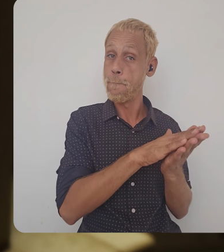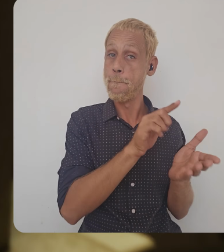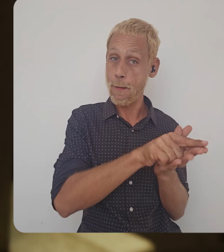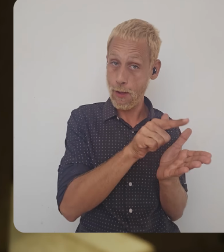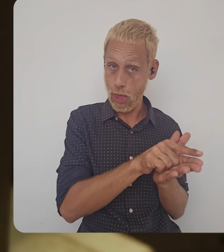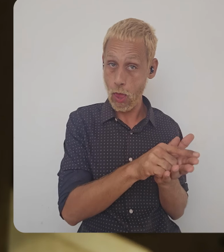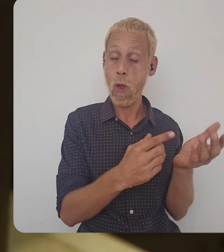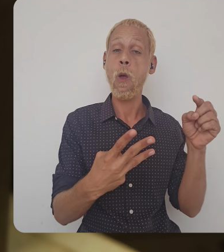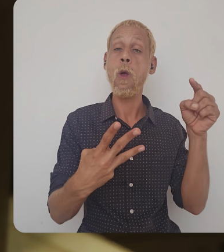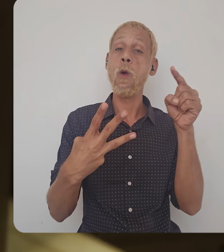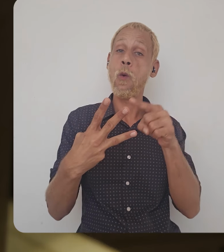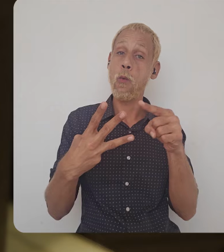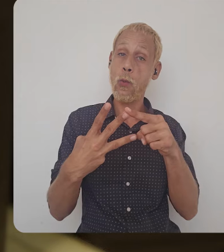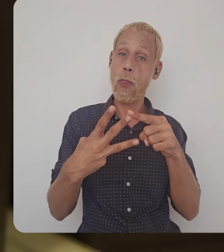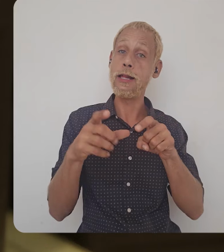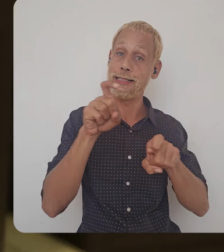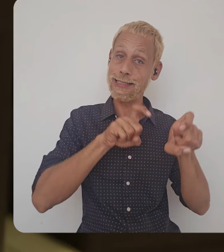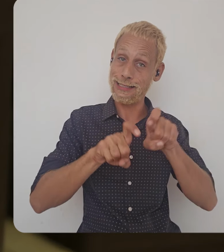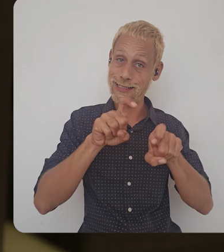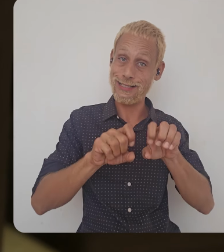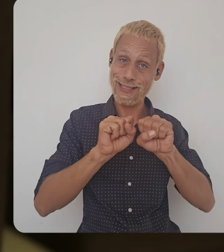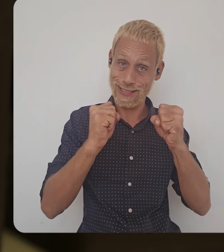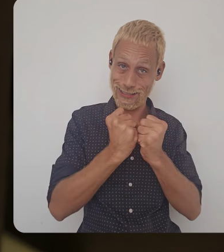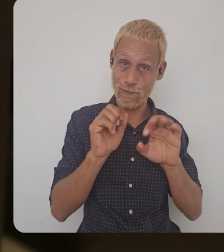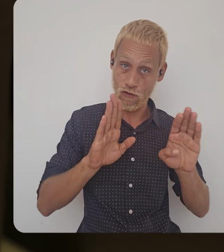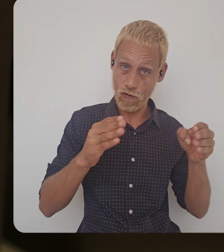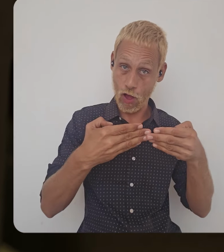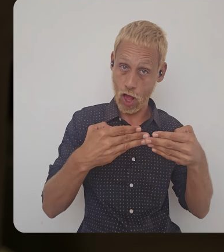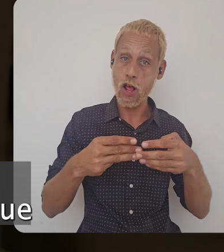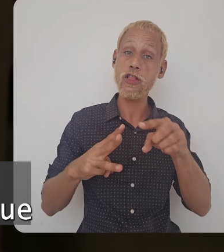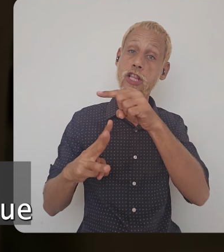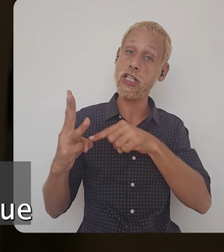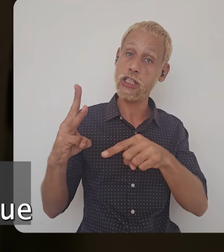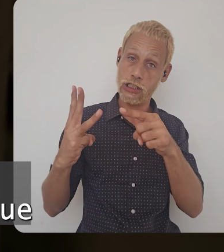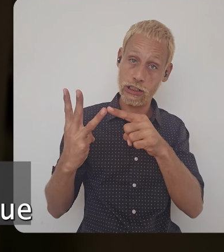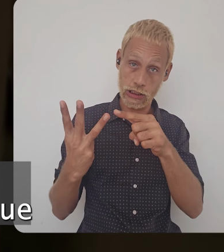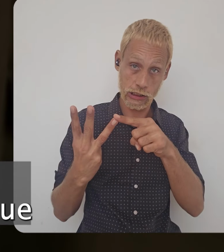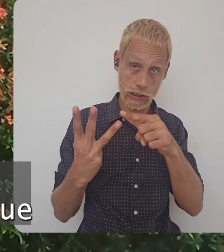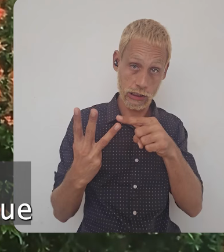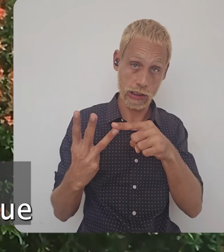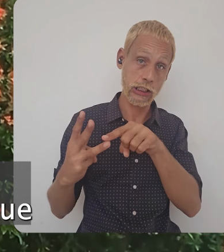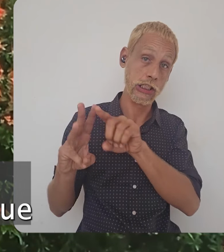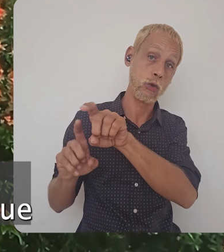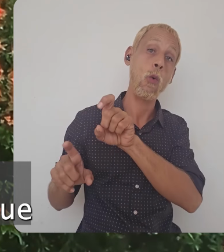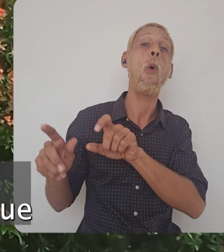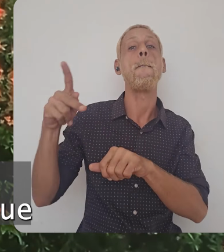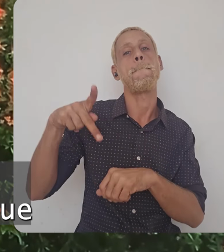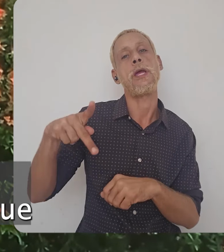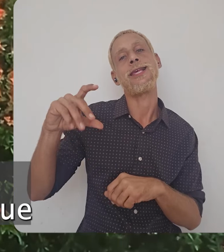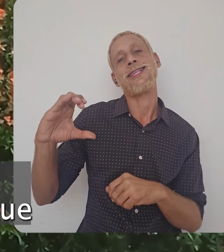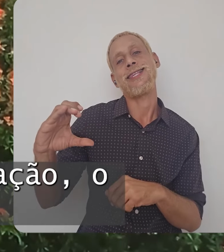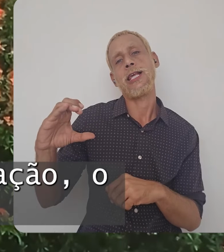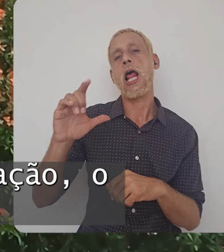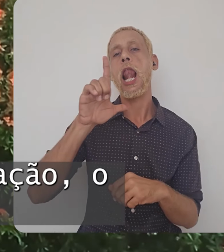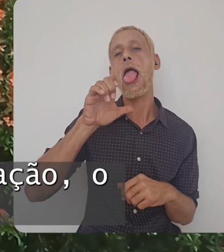plataformas, né? A mais rudimentar, a lauda, papel, máquina de escrever, depois ia para o sistema fechado, e esse conteúdo produzido nos PCs aqui iam direto,